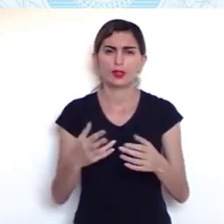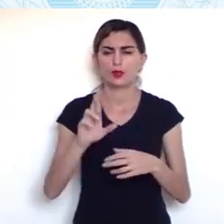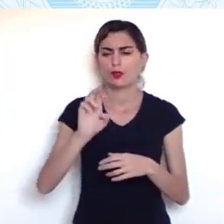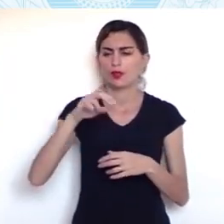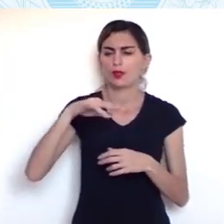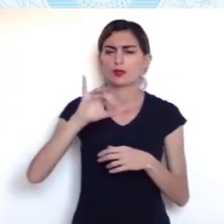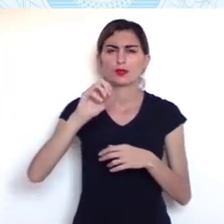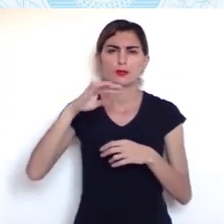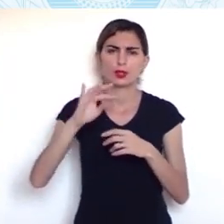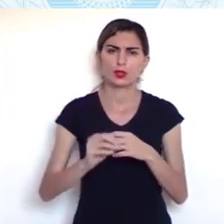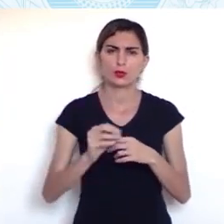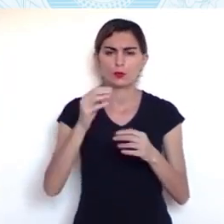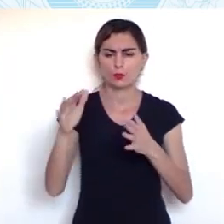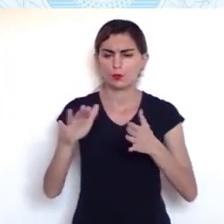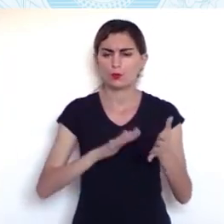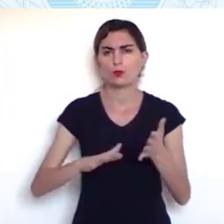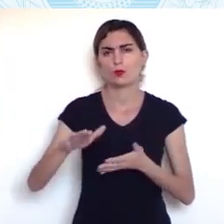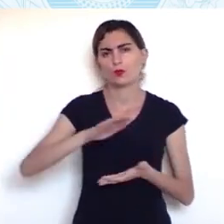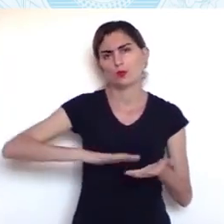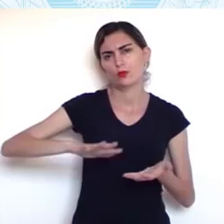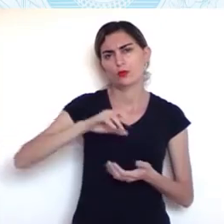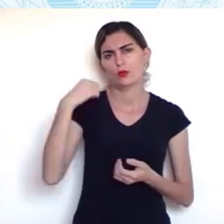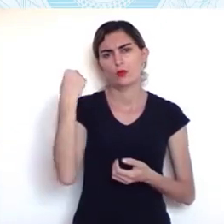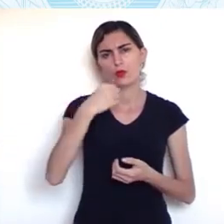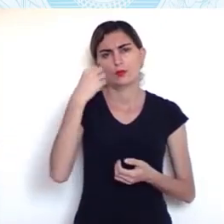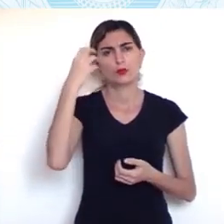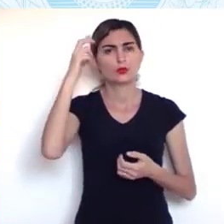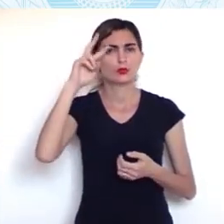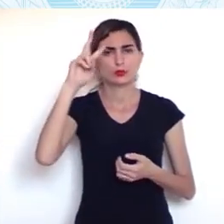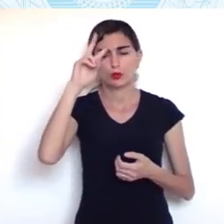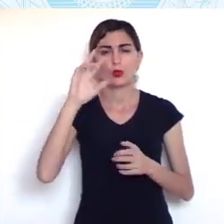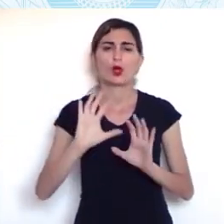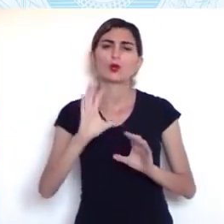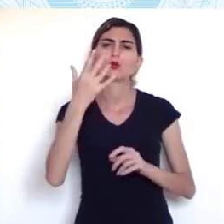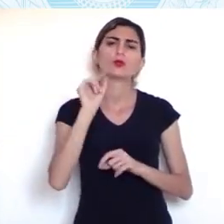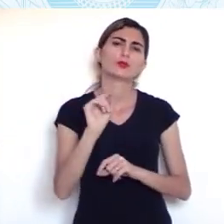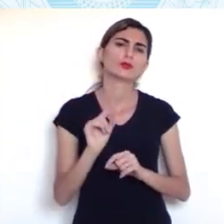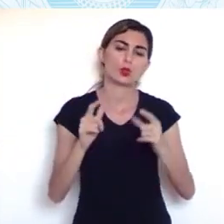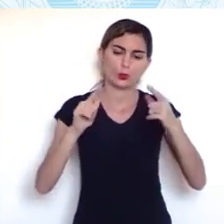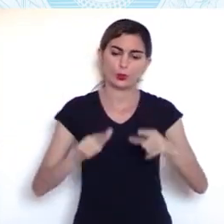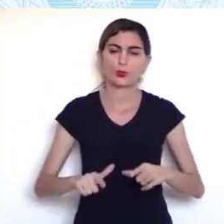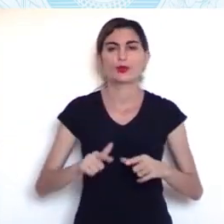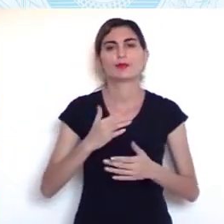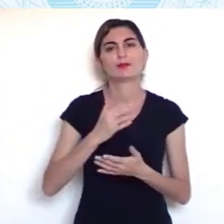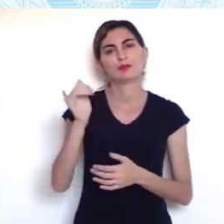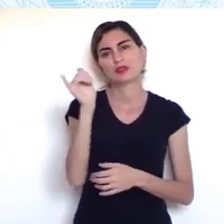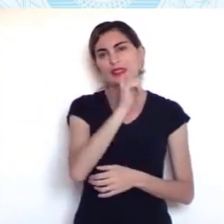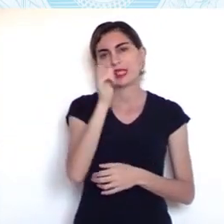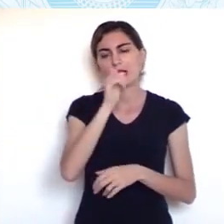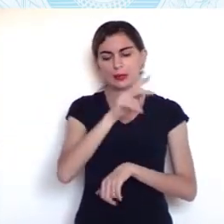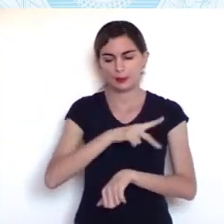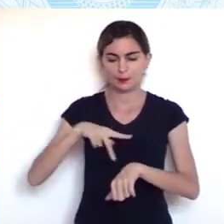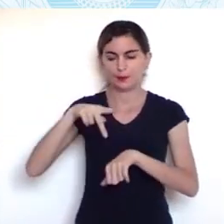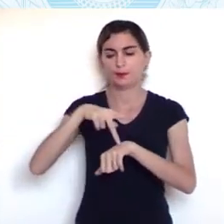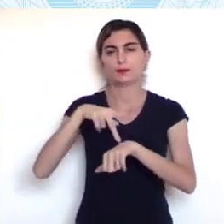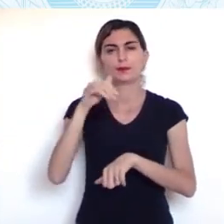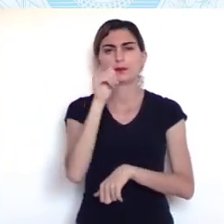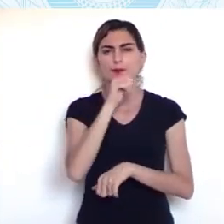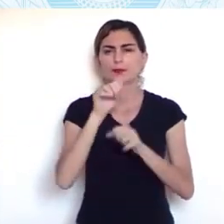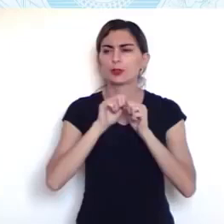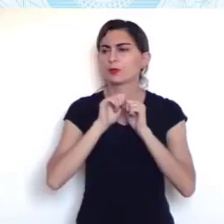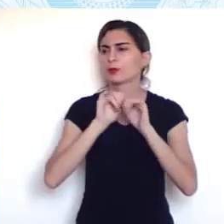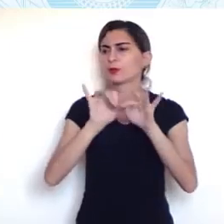Então o Renascimento foi um movimento histórico. Ocorrido aonde? Inicialmente, pessoal, na Itália.